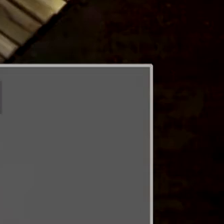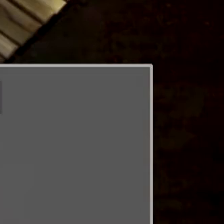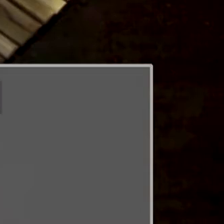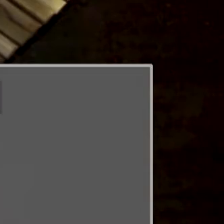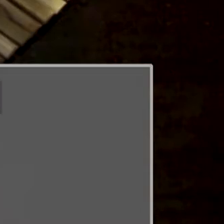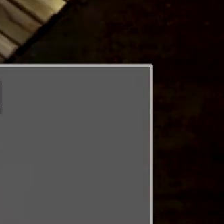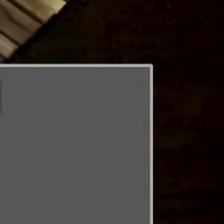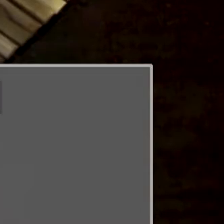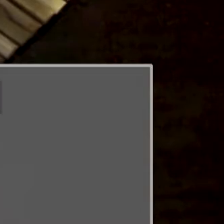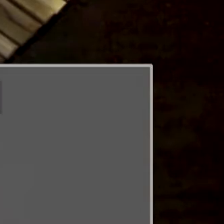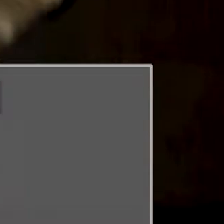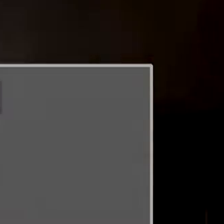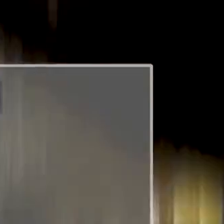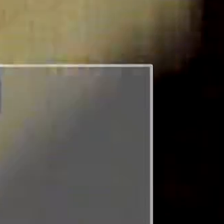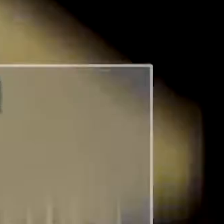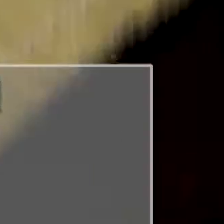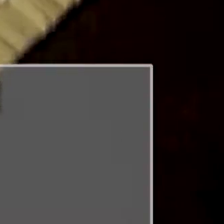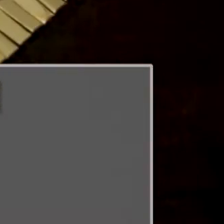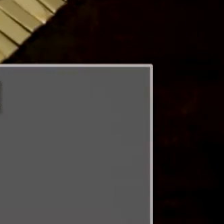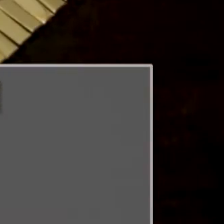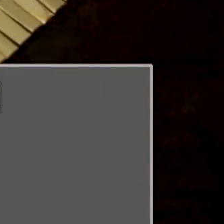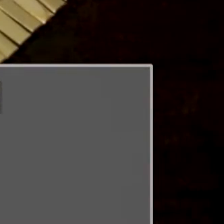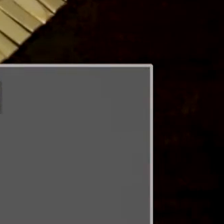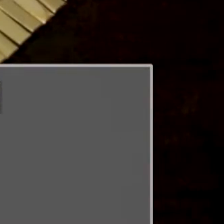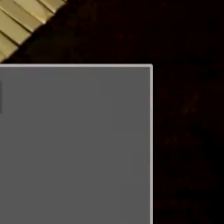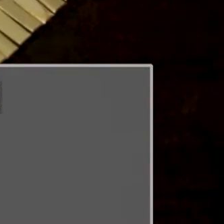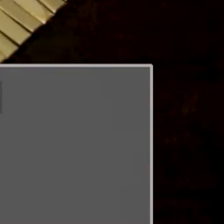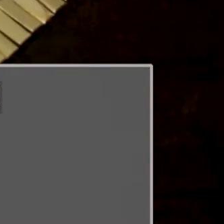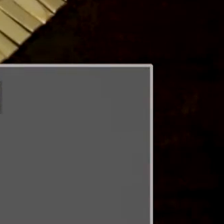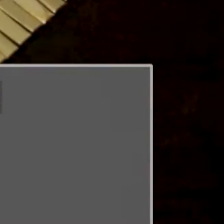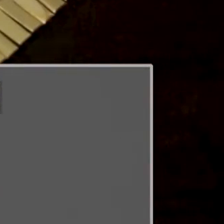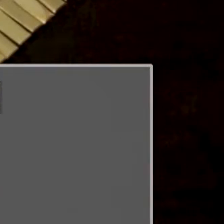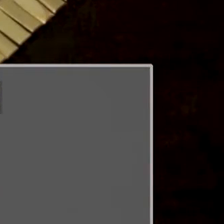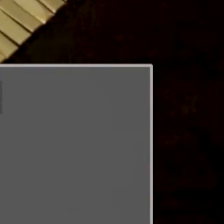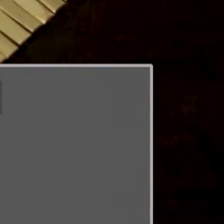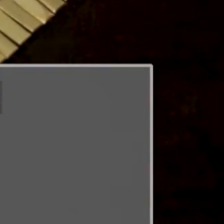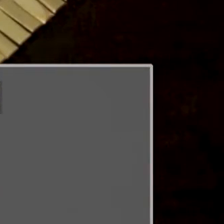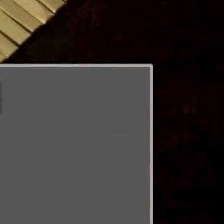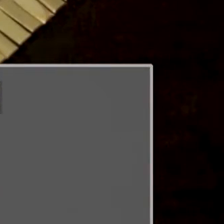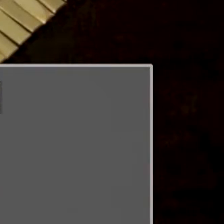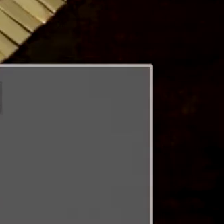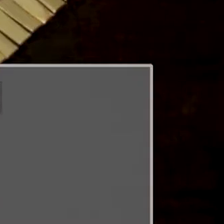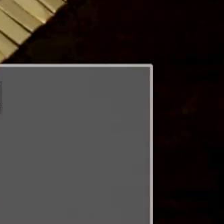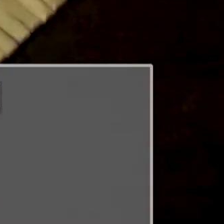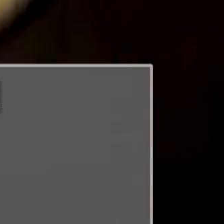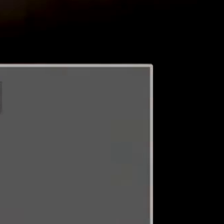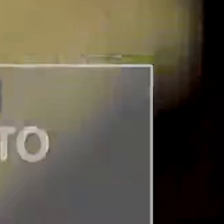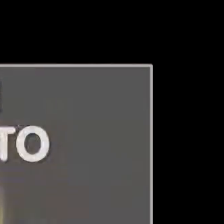Nori a 15 gramas de cream cheese